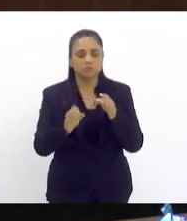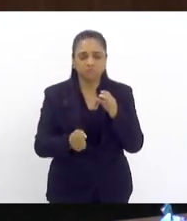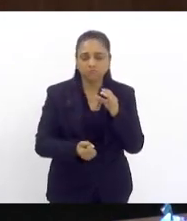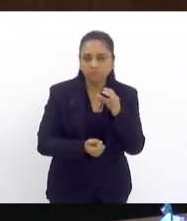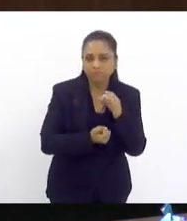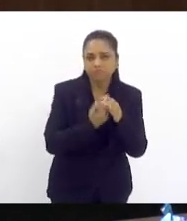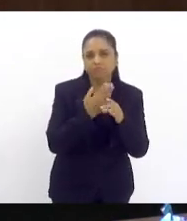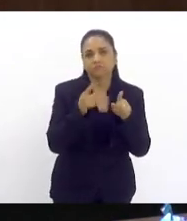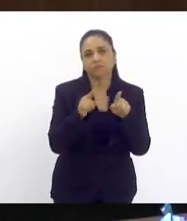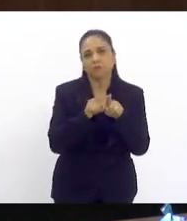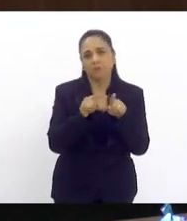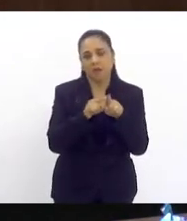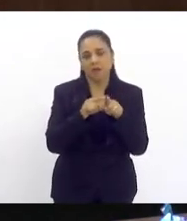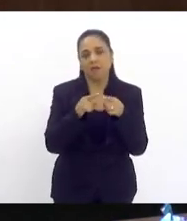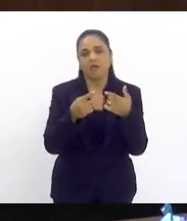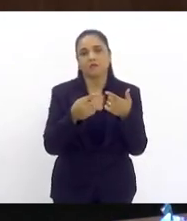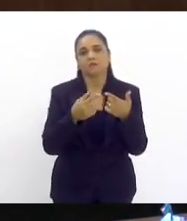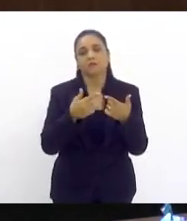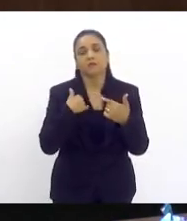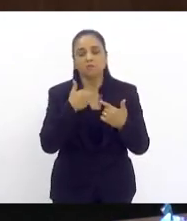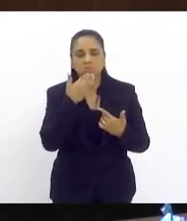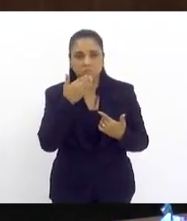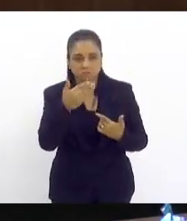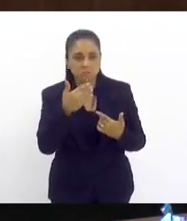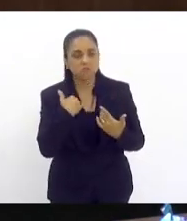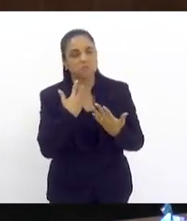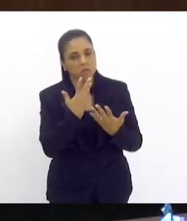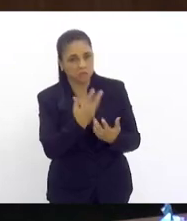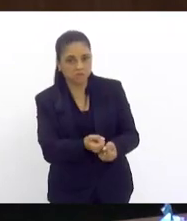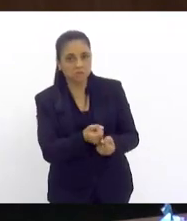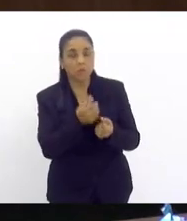a Vossa Excelência, que fui prontamente atendido, mas como ele é de